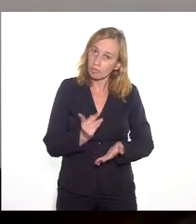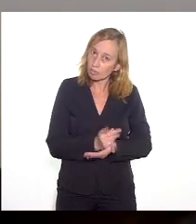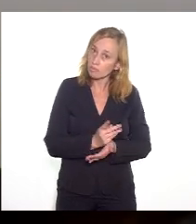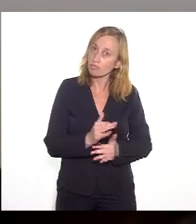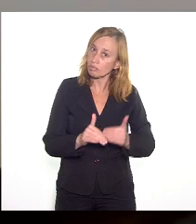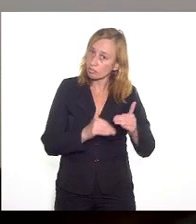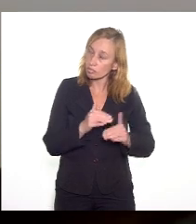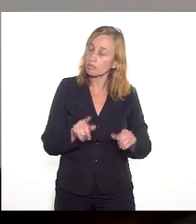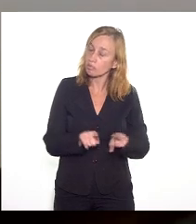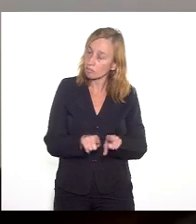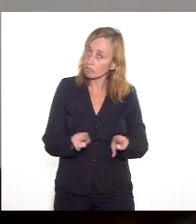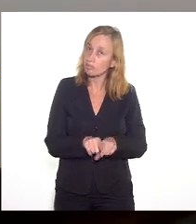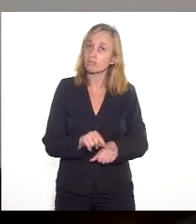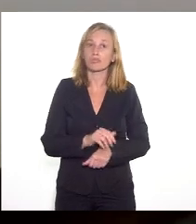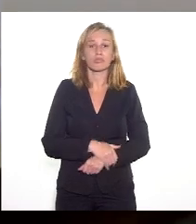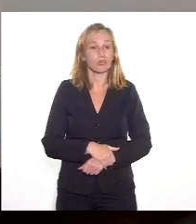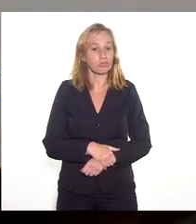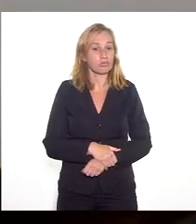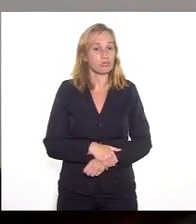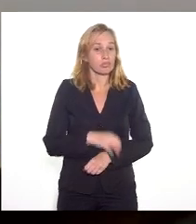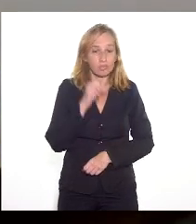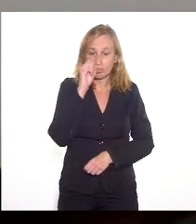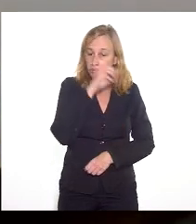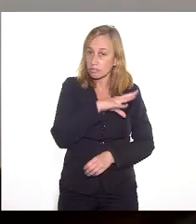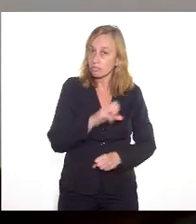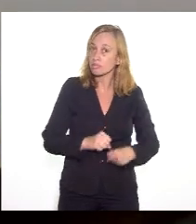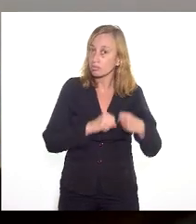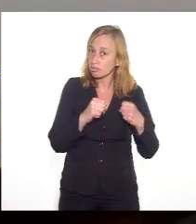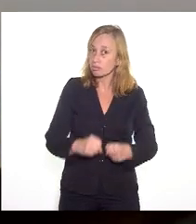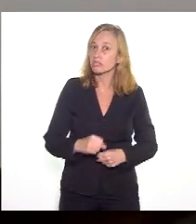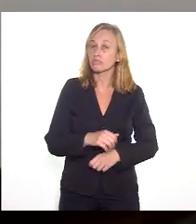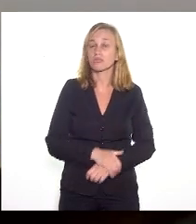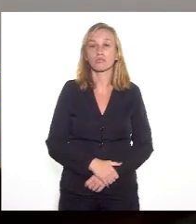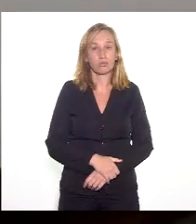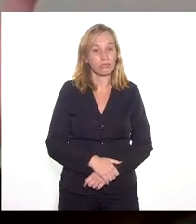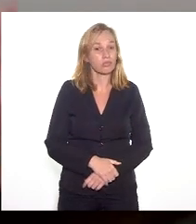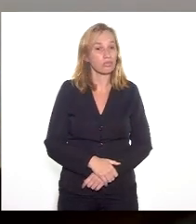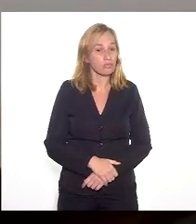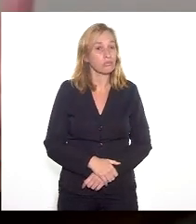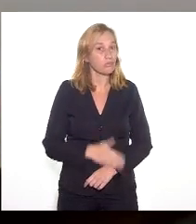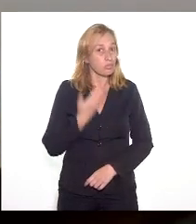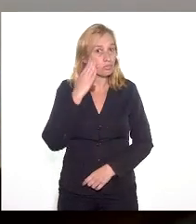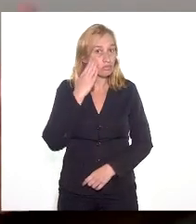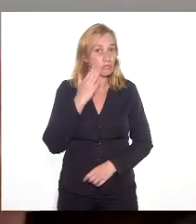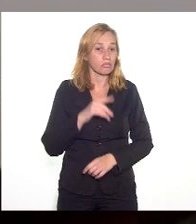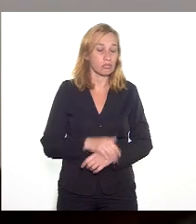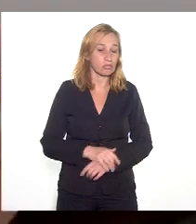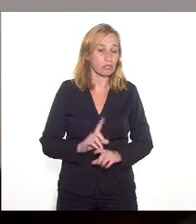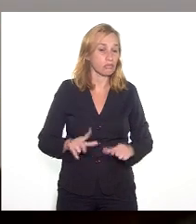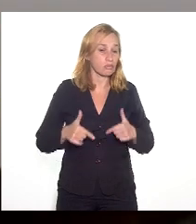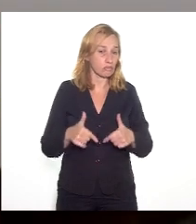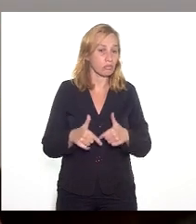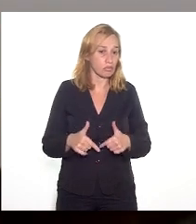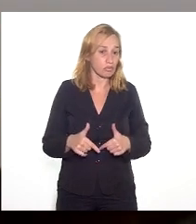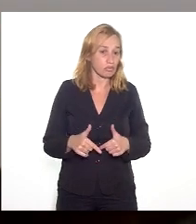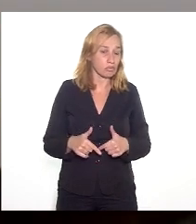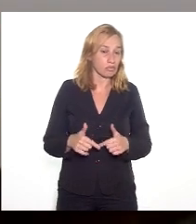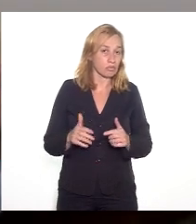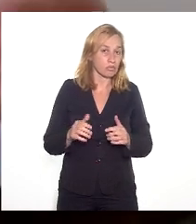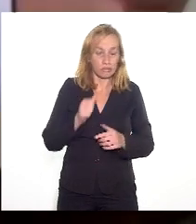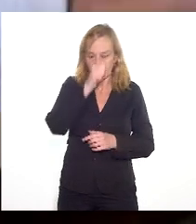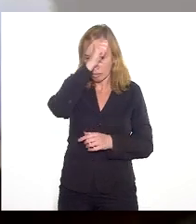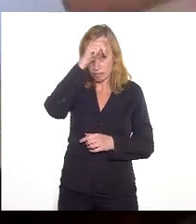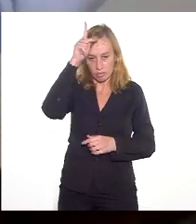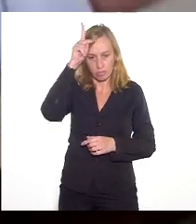pode ter também abusado da confiança dos seus servidores, que entenderam, pelas ações adotadas até então,